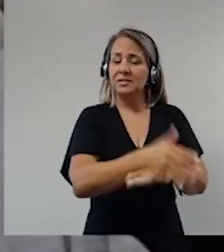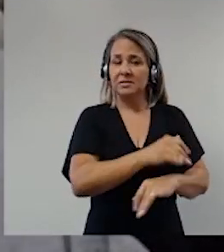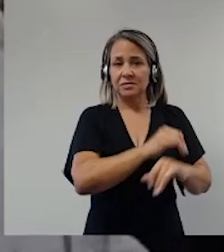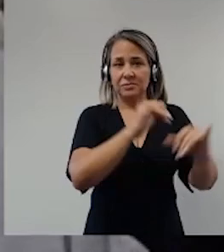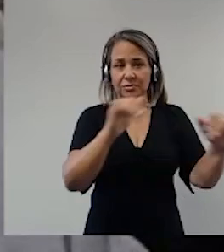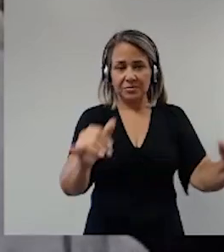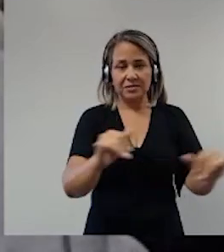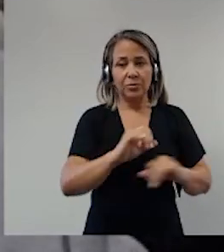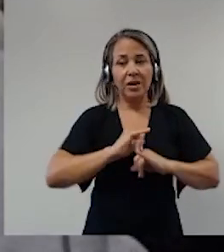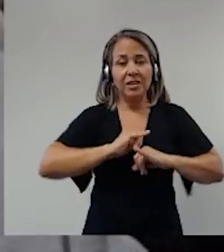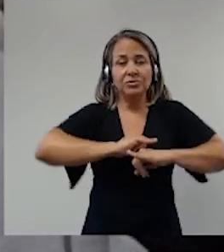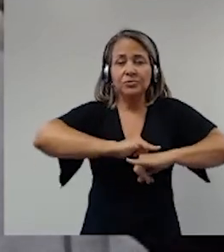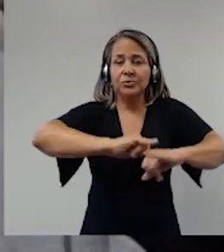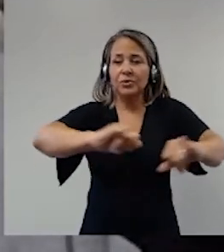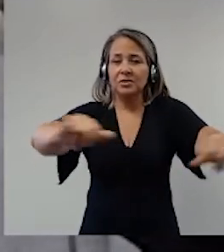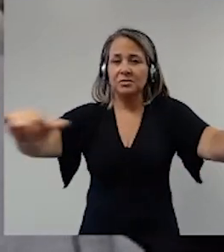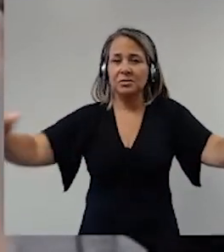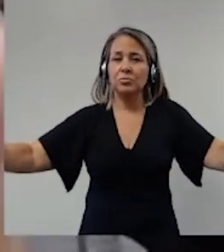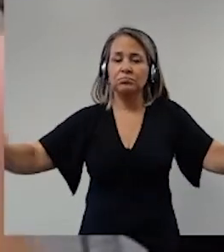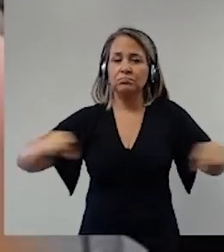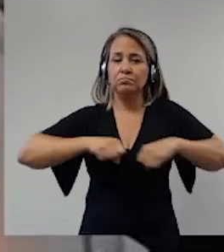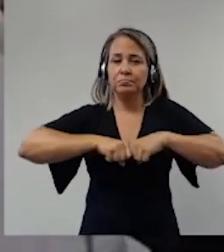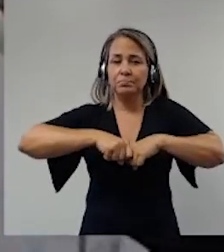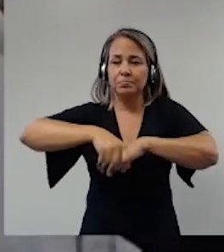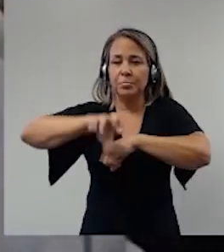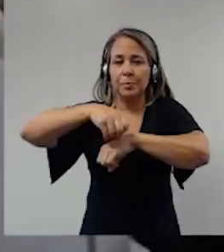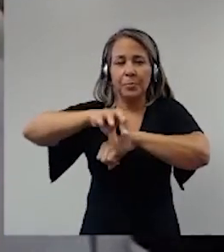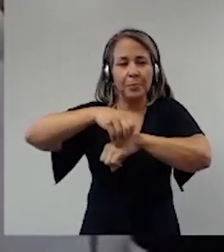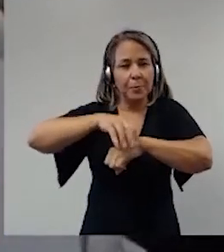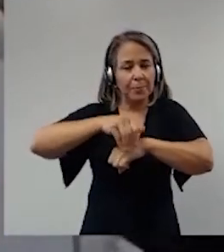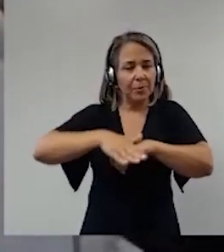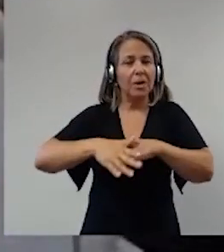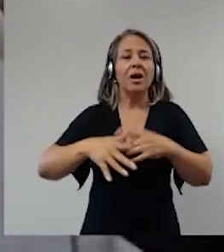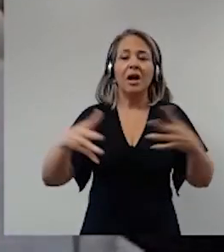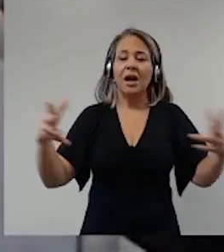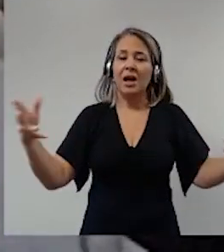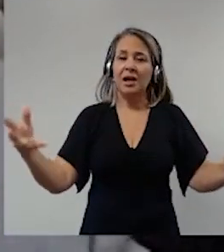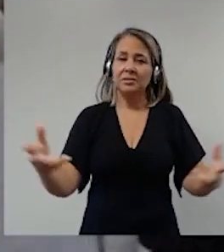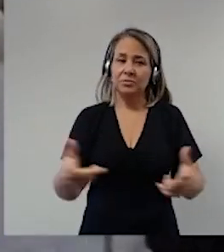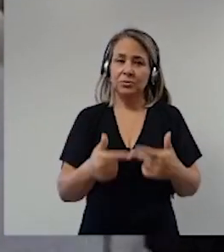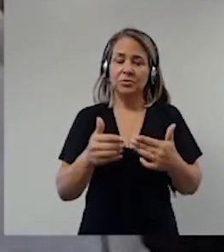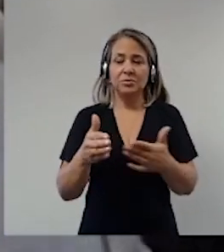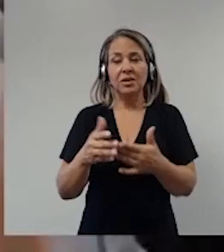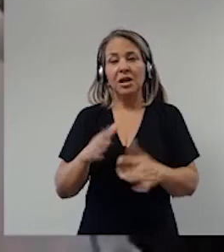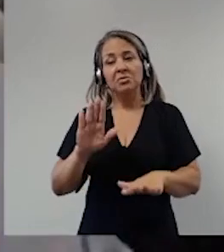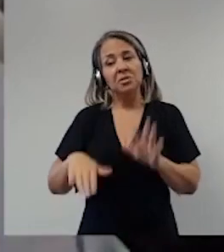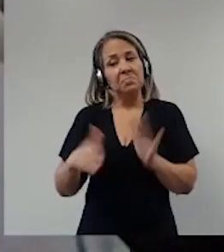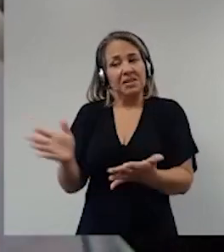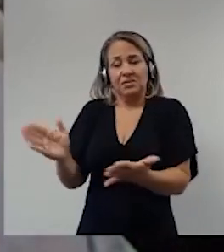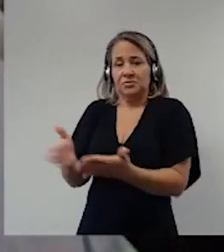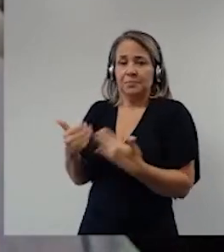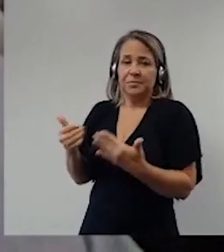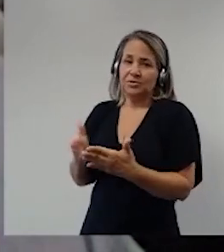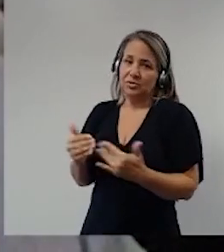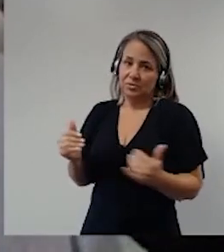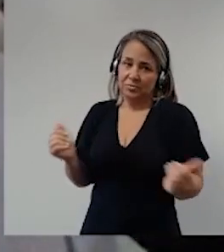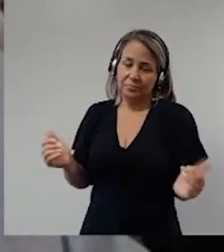de informações de interesse público, independentemente de solicitações, o que vem